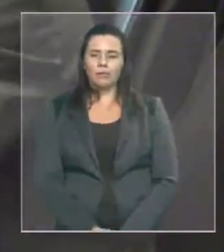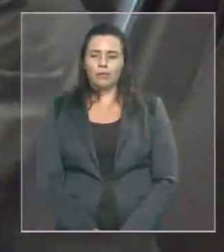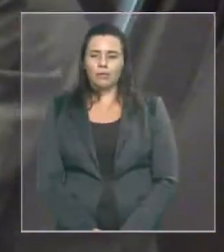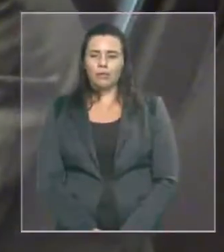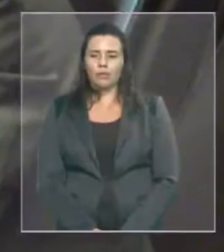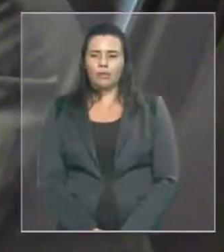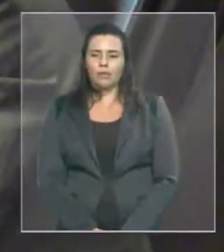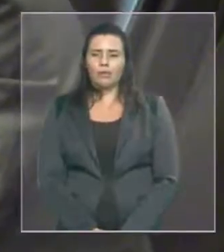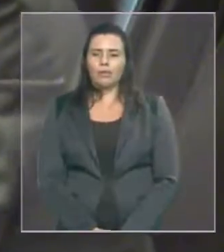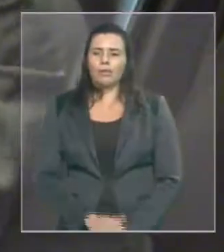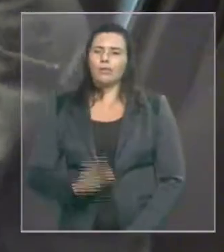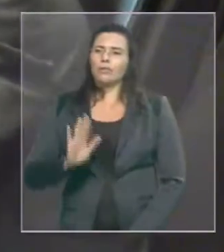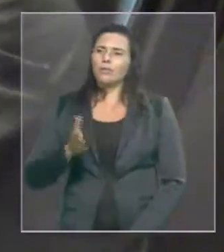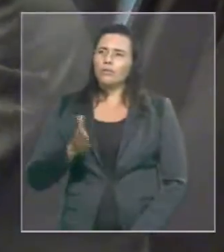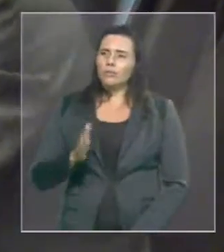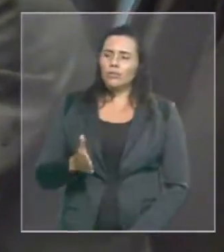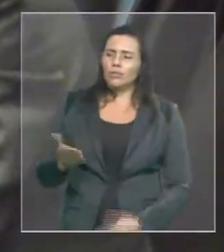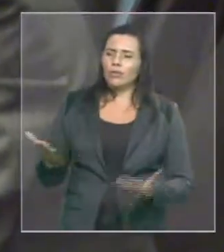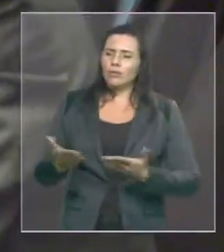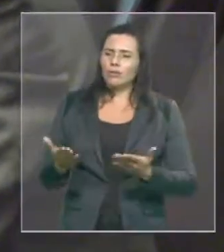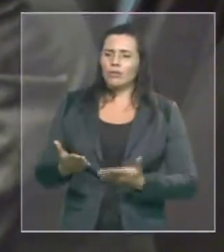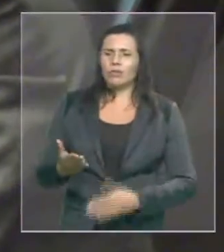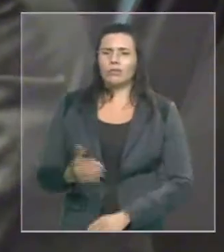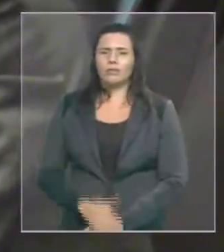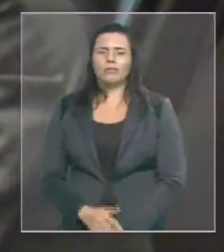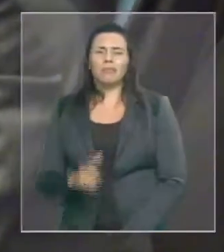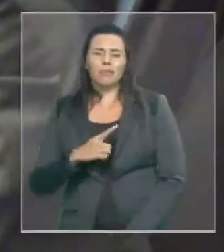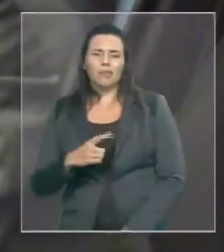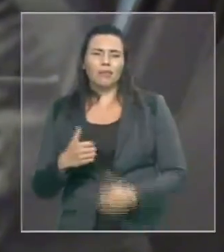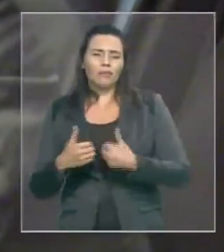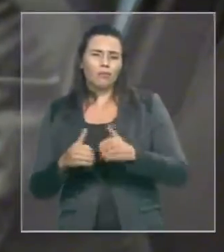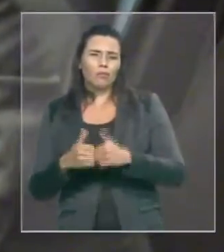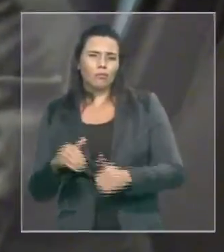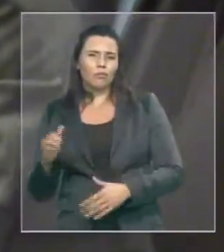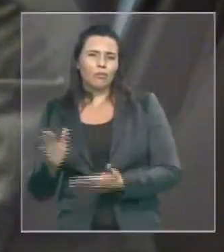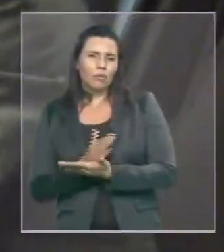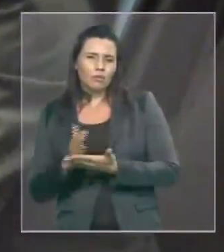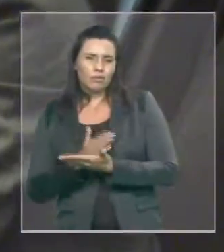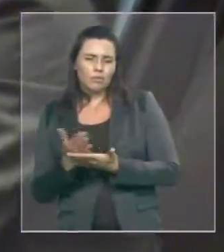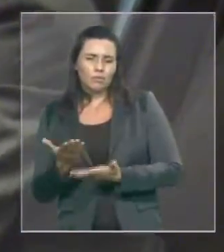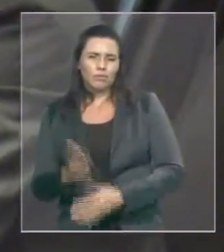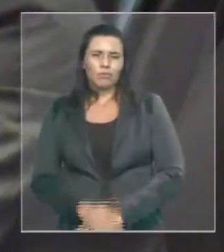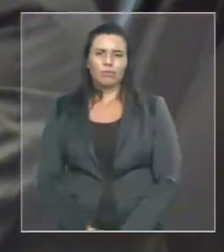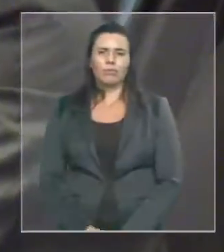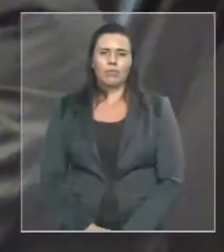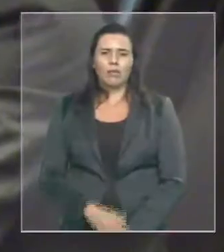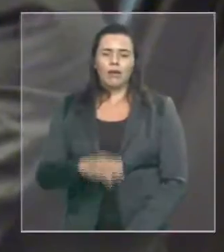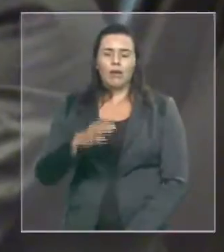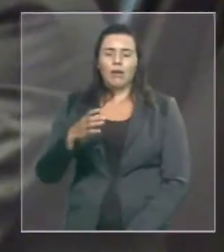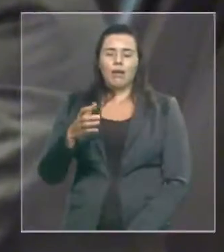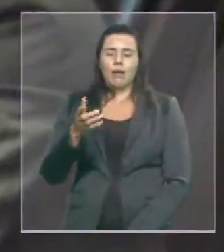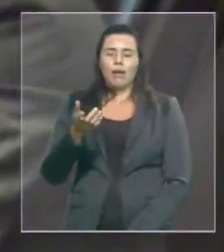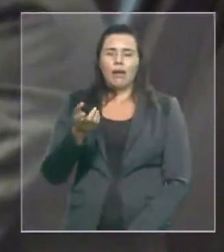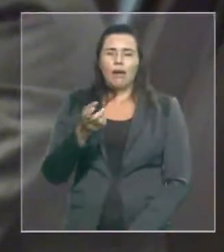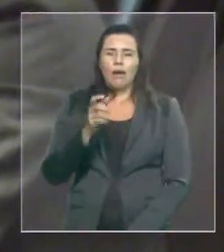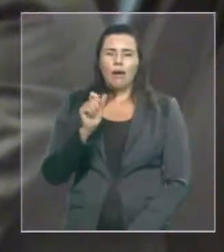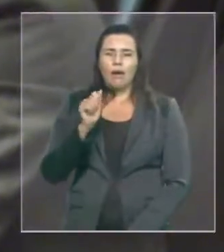ônibus novos, muitos deles com ar-condicionado, com condições de acessibilidade.